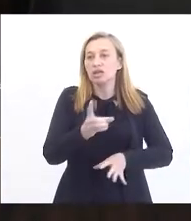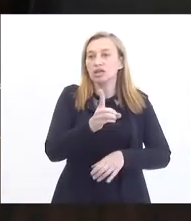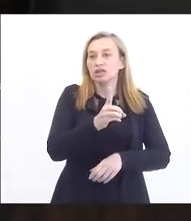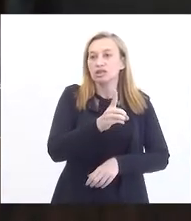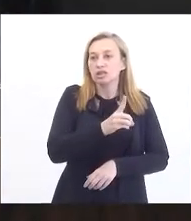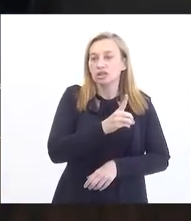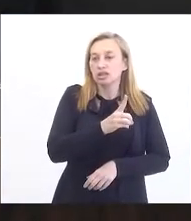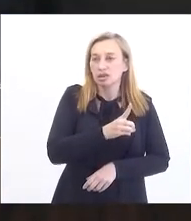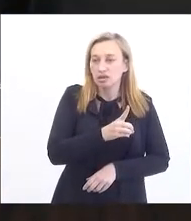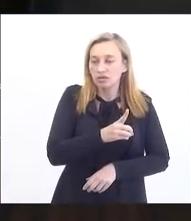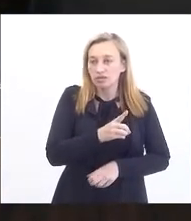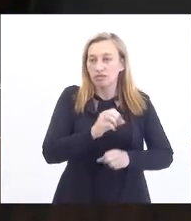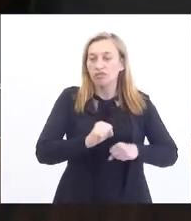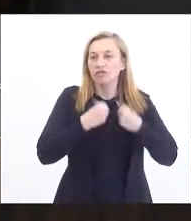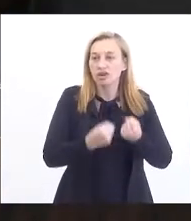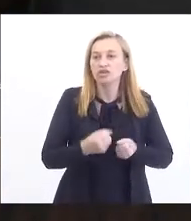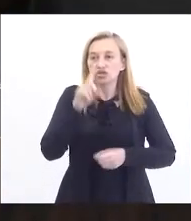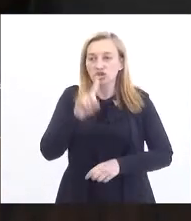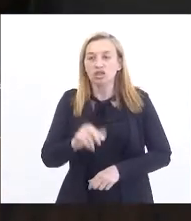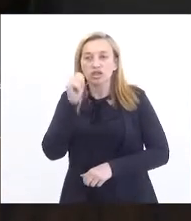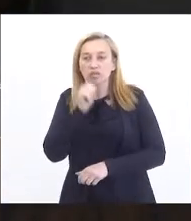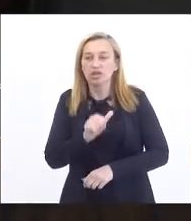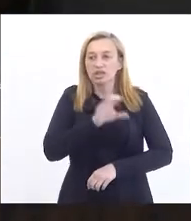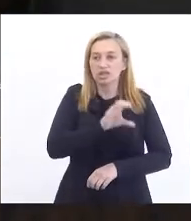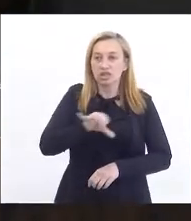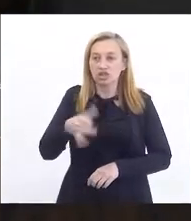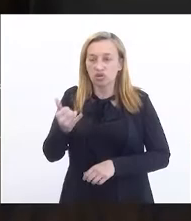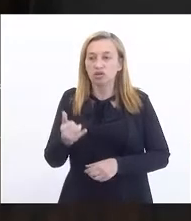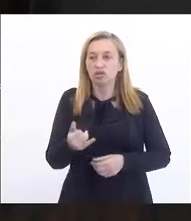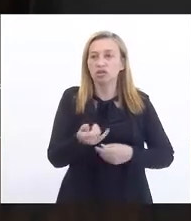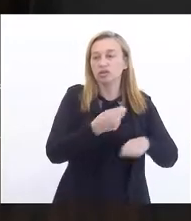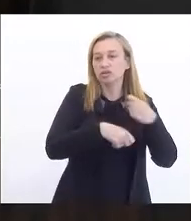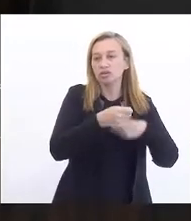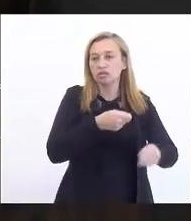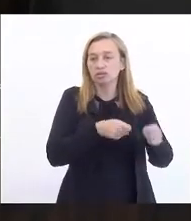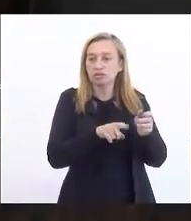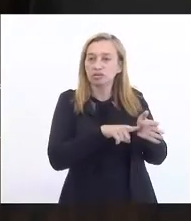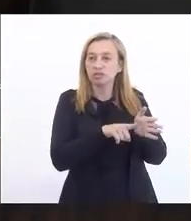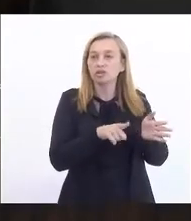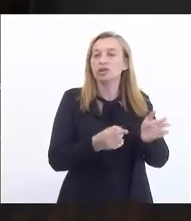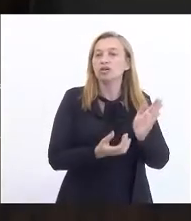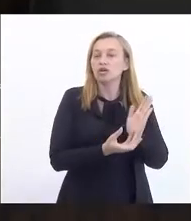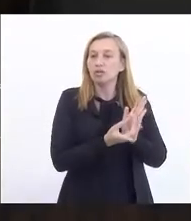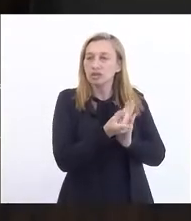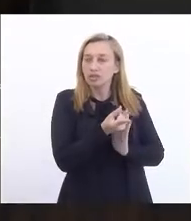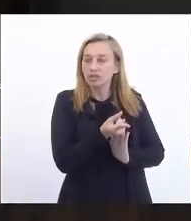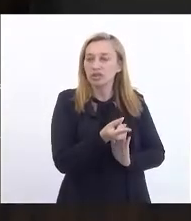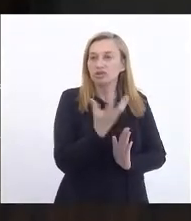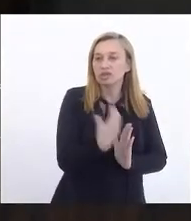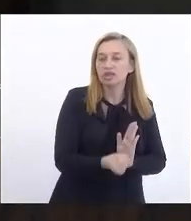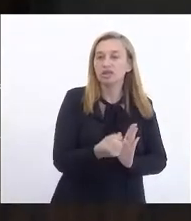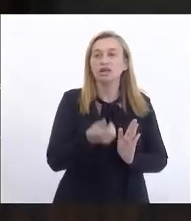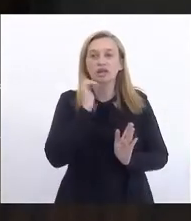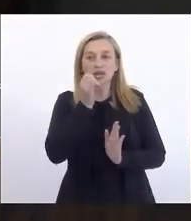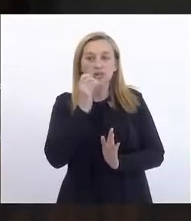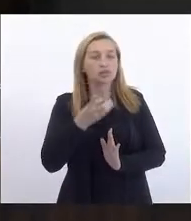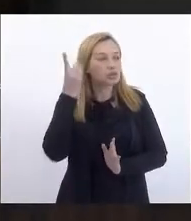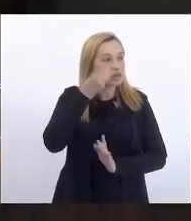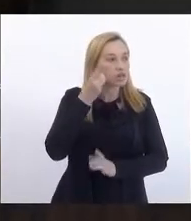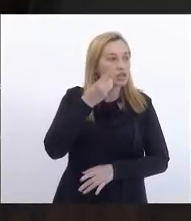mulher favorável com substitutivo da CCJ, economia de comércio favorável, de orçamento favorável. Relatores do deputado Márcio Pacheco,